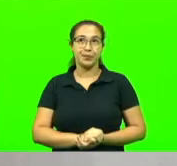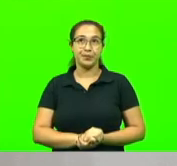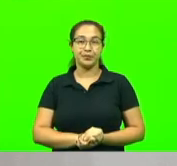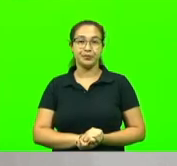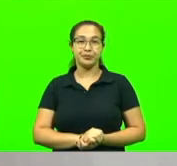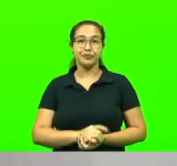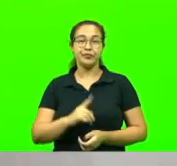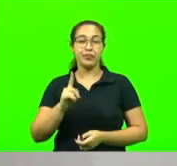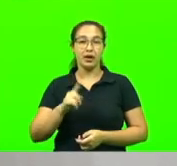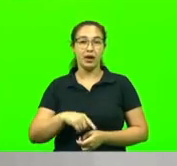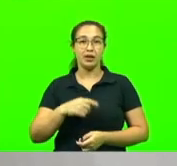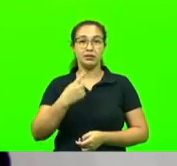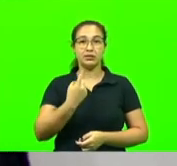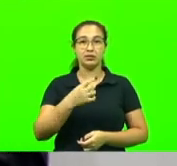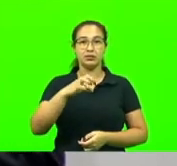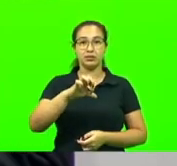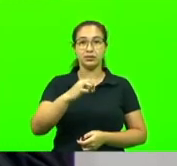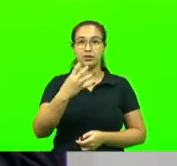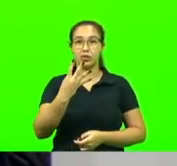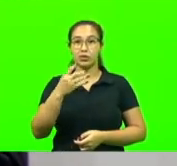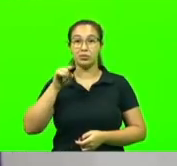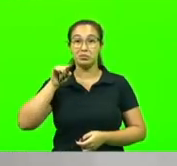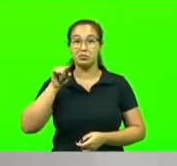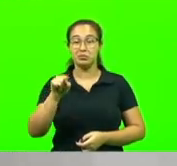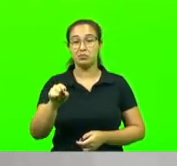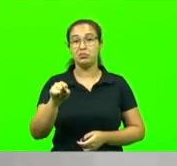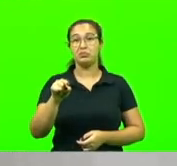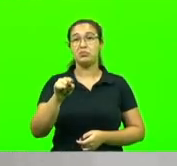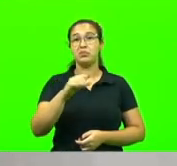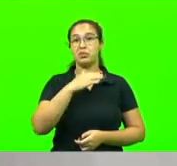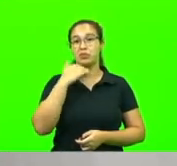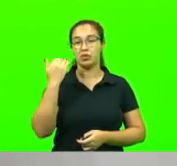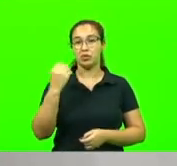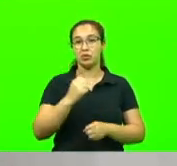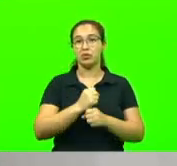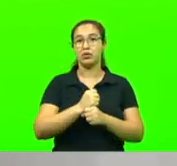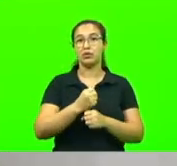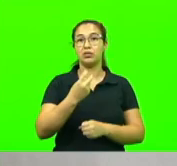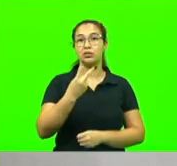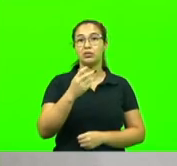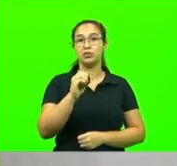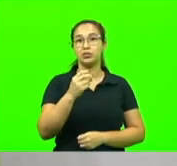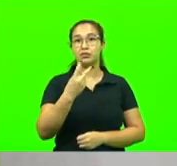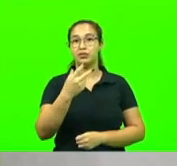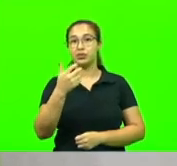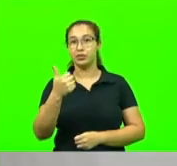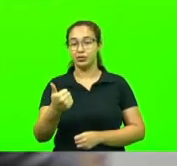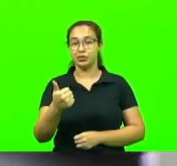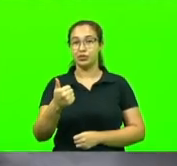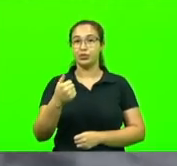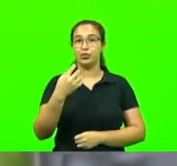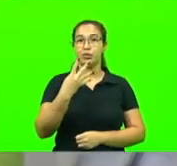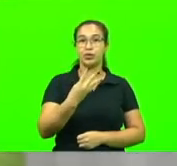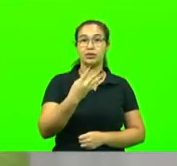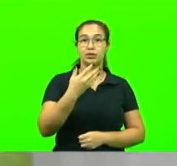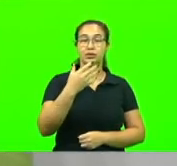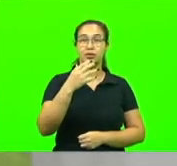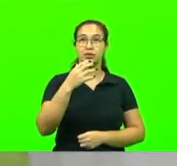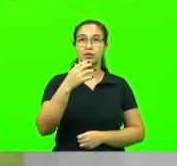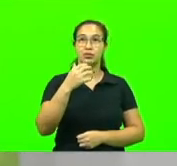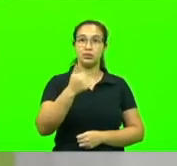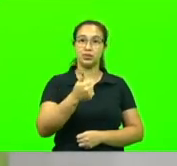foram 194 mil mortes. 2021, com vacina, 412 mil